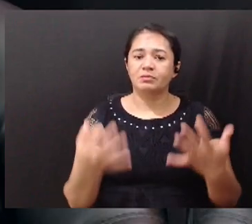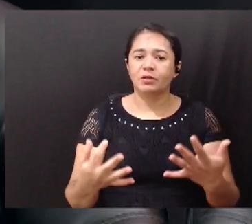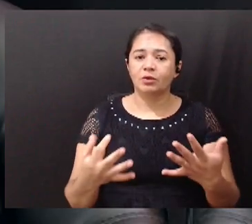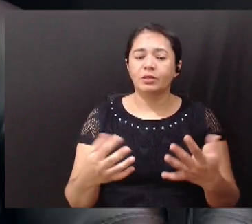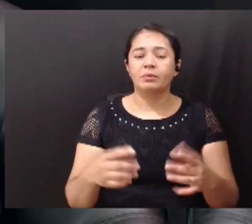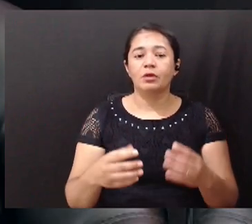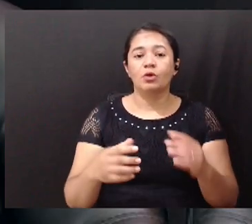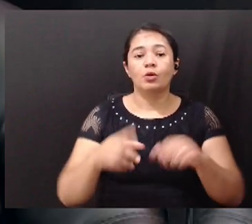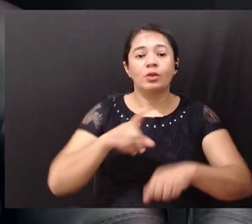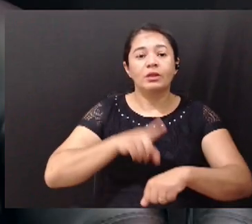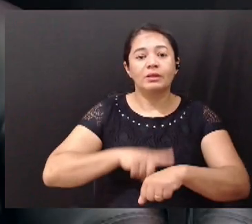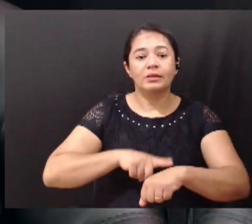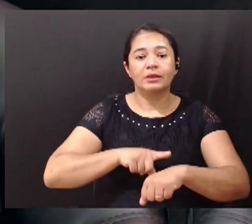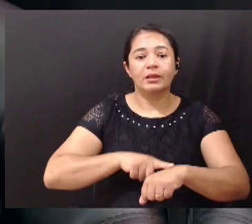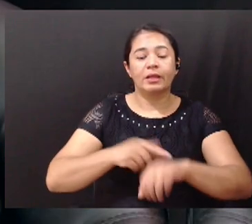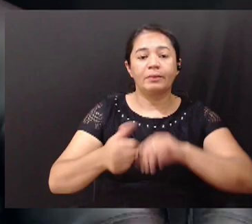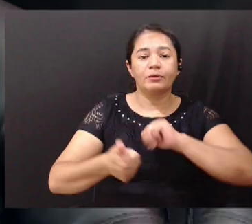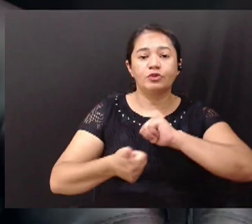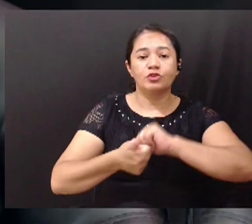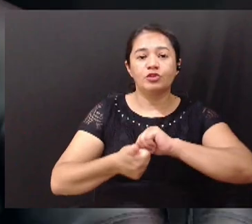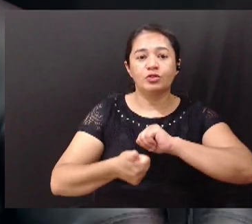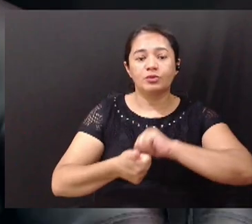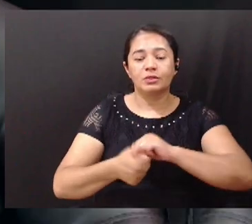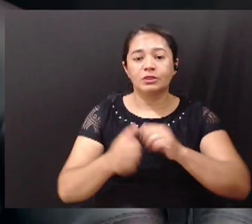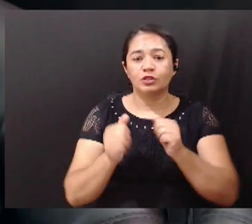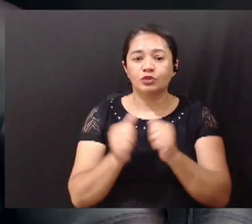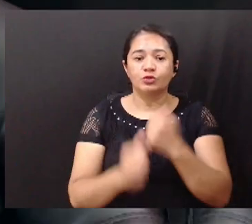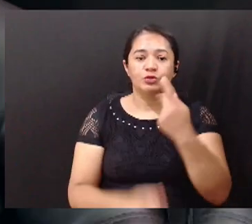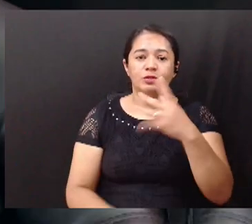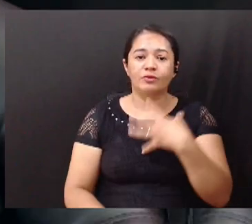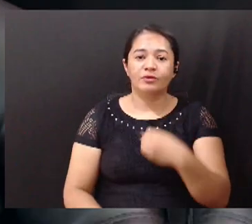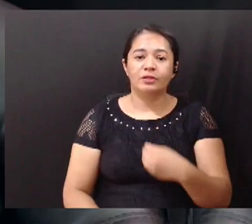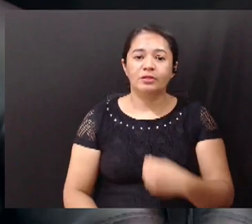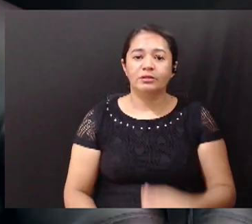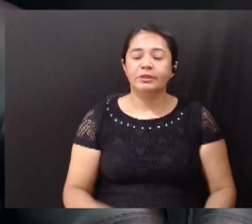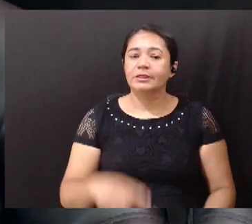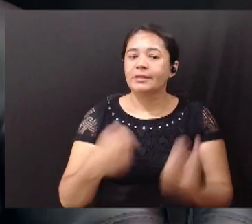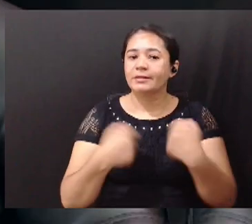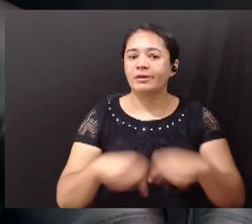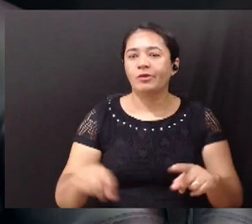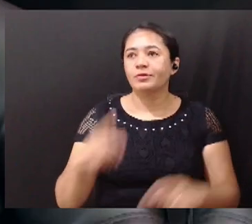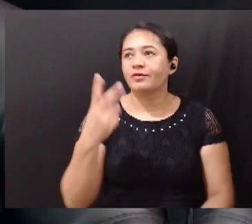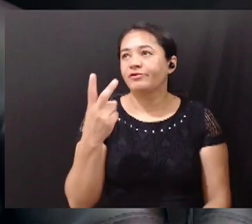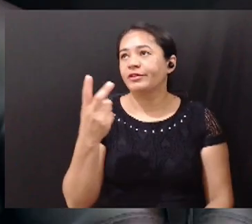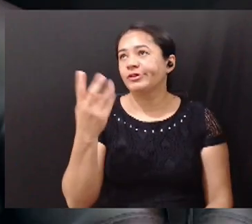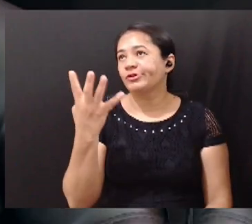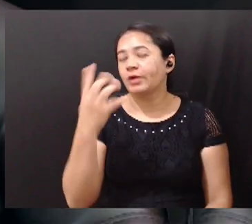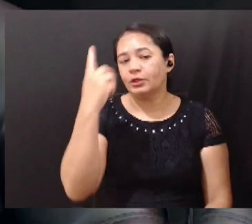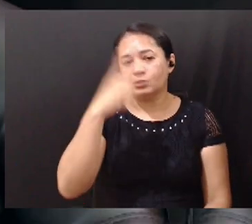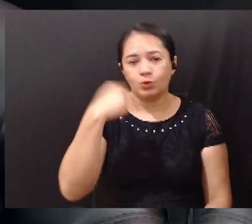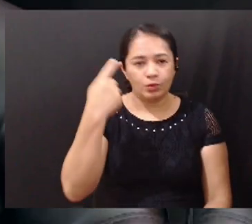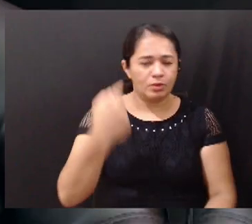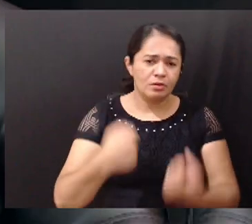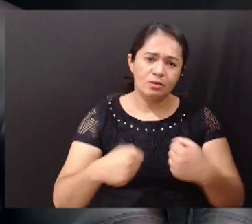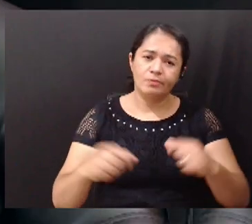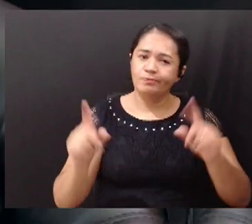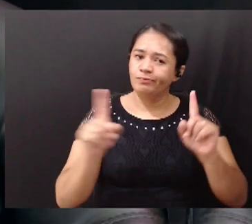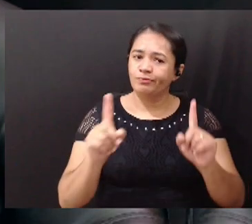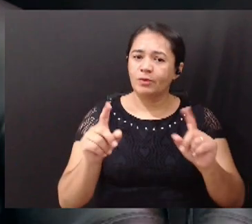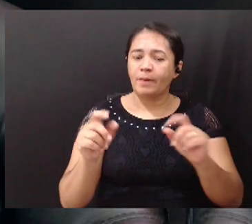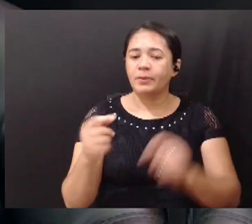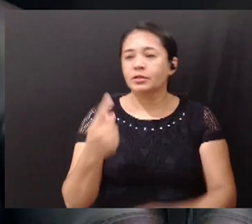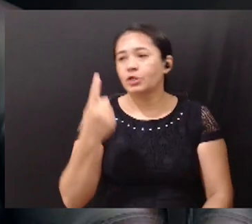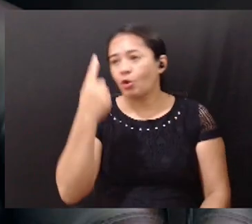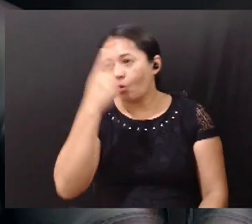Esse tempo de qualidade com o seu filho não precisa ser 23 horas por dia, 24 horas por dia. Ela pode ser uma, pode ser